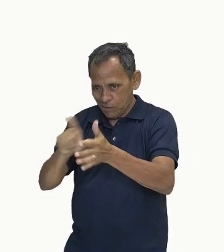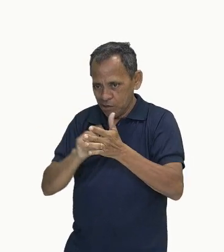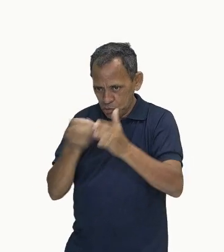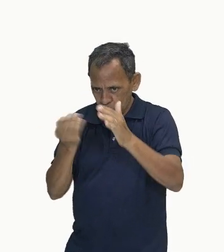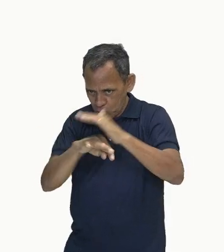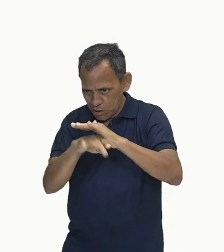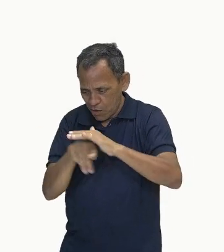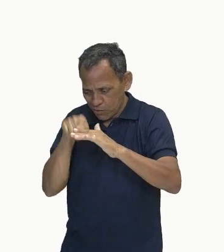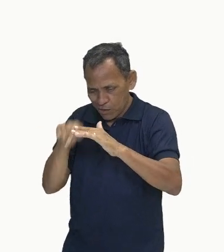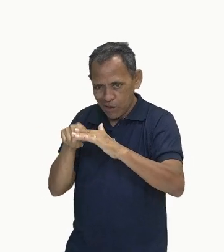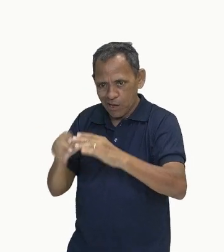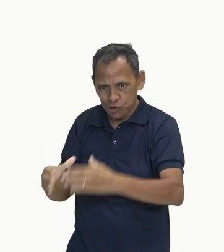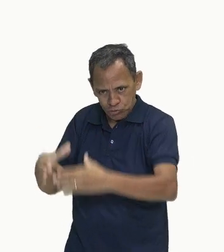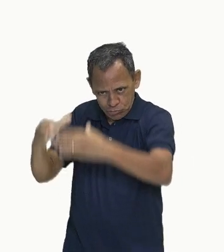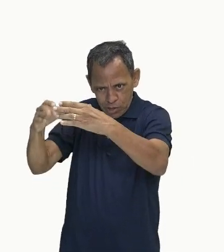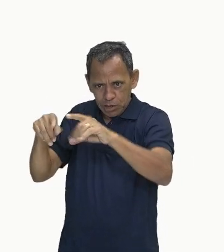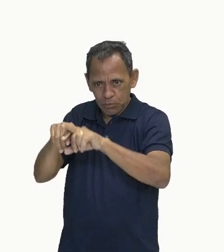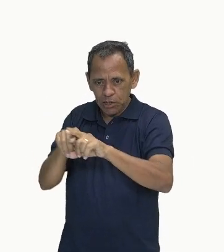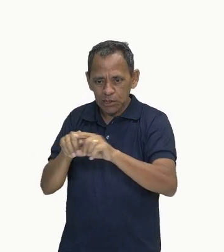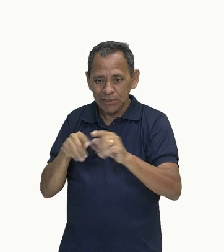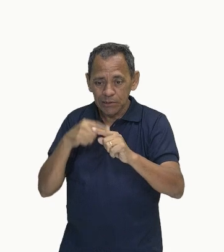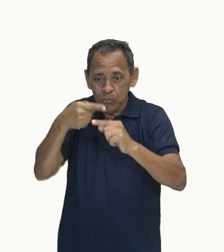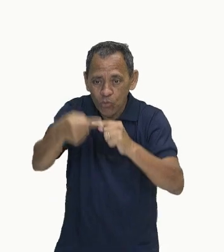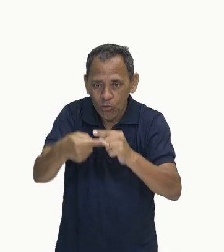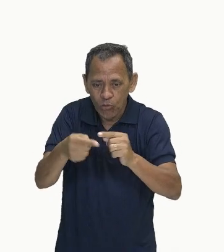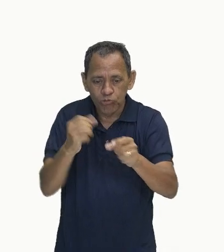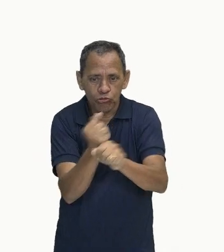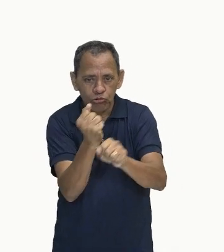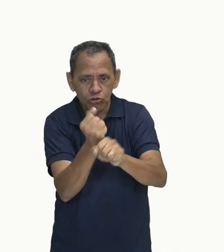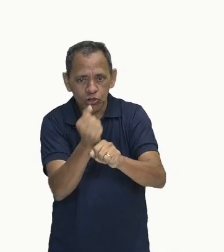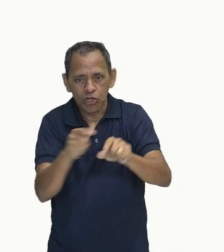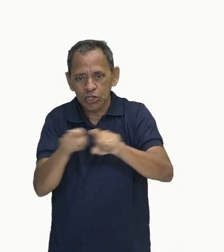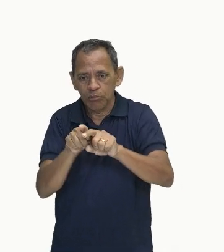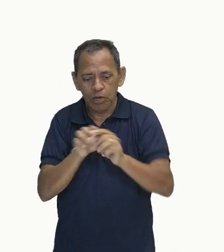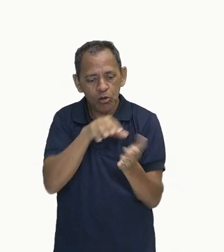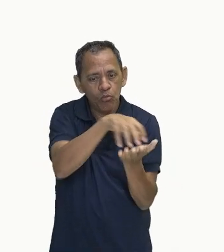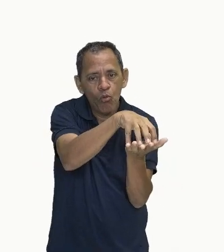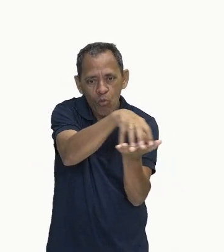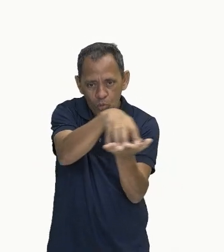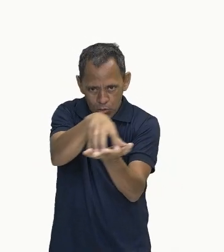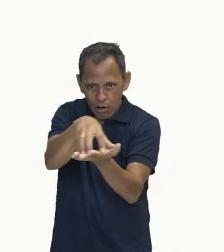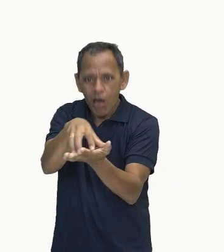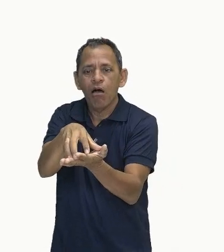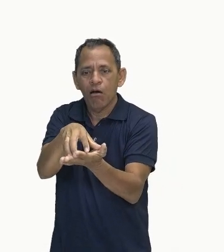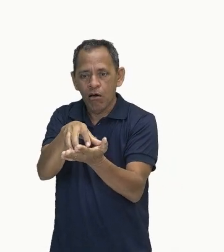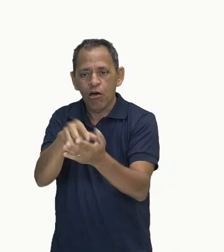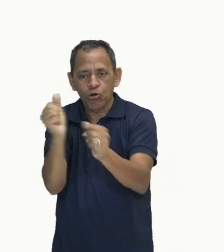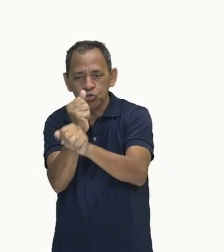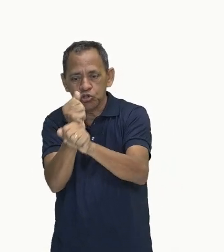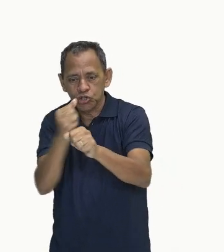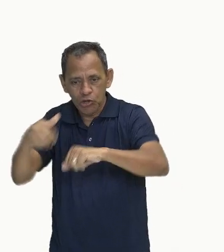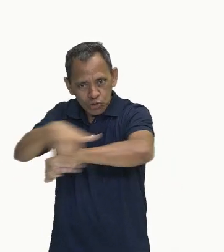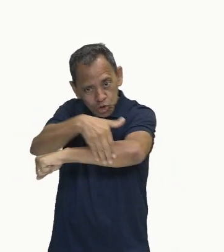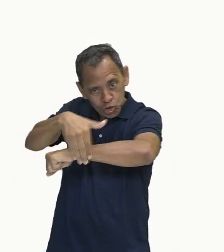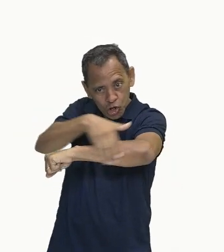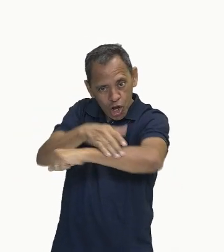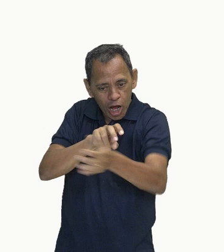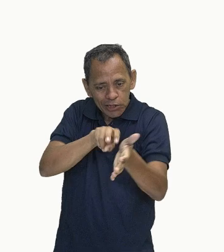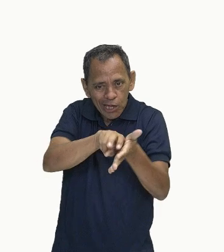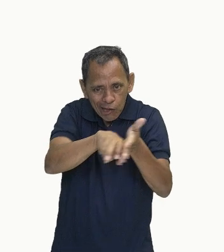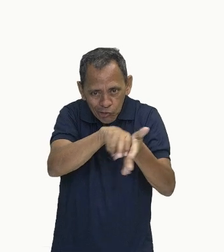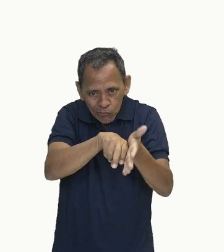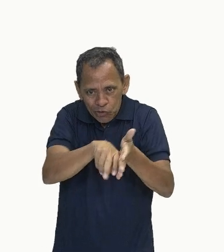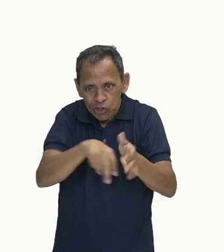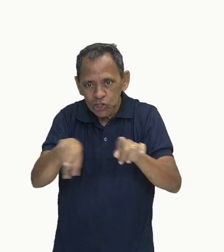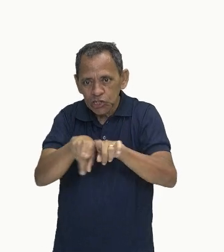de infraestrutura de transporte, né? Como, por exemplo, aqui é o caso das estradas e das ferrovias, que vão ser